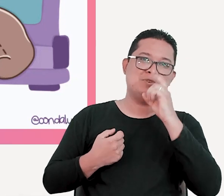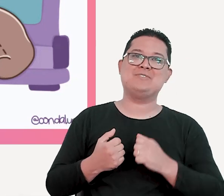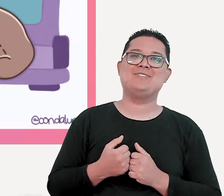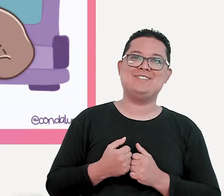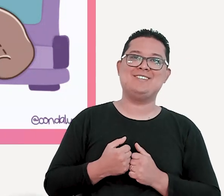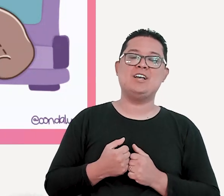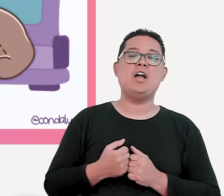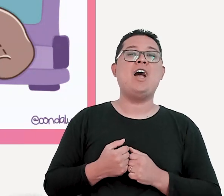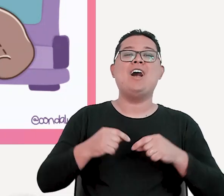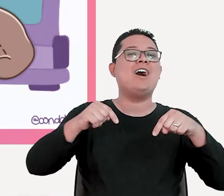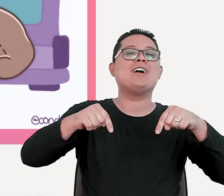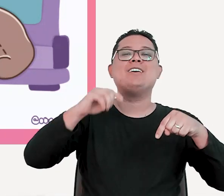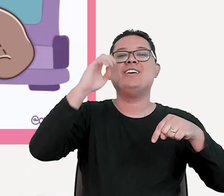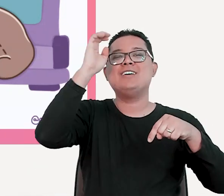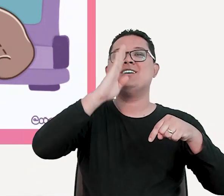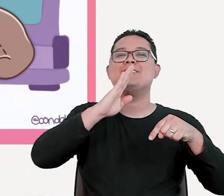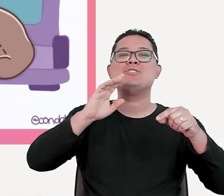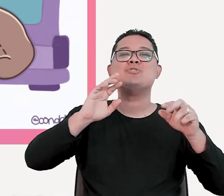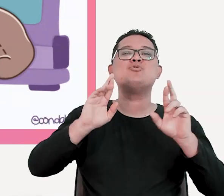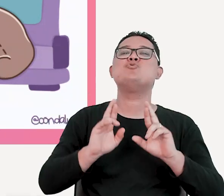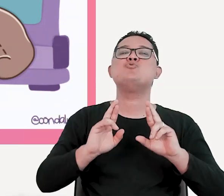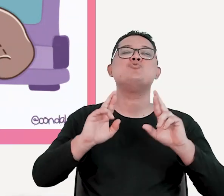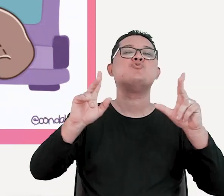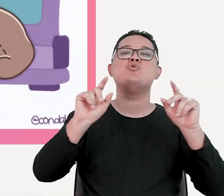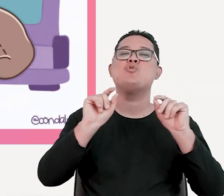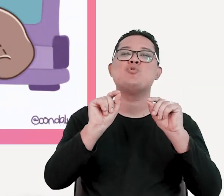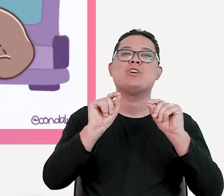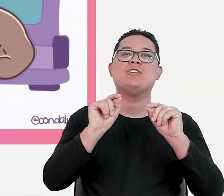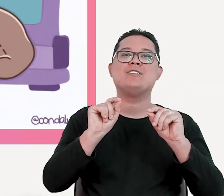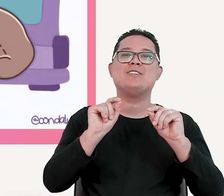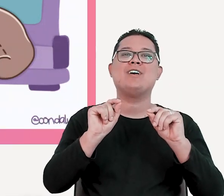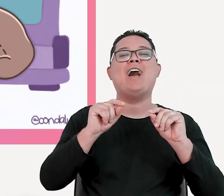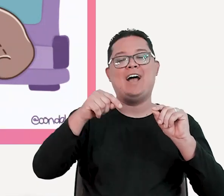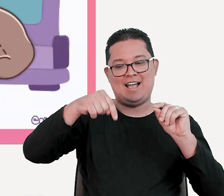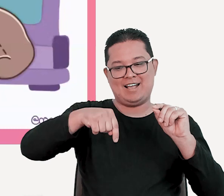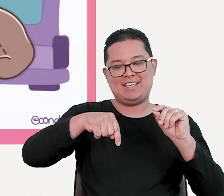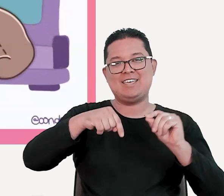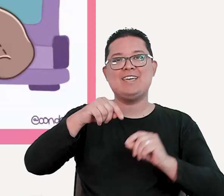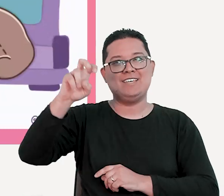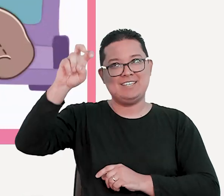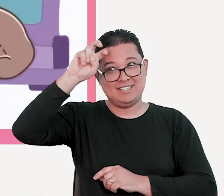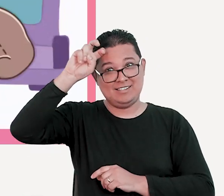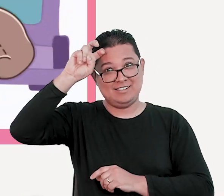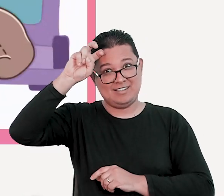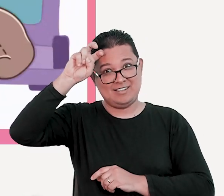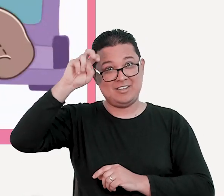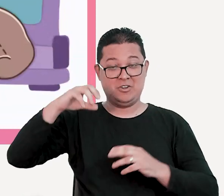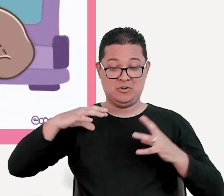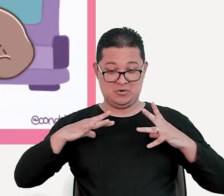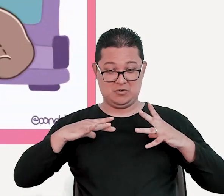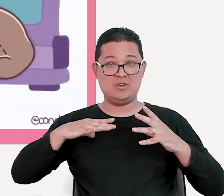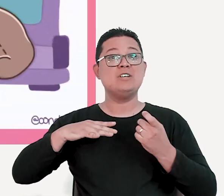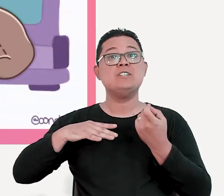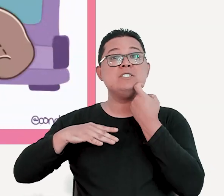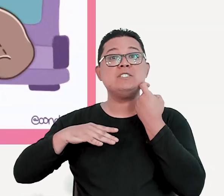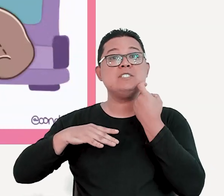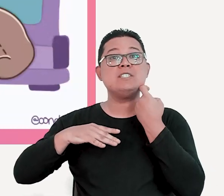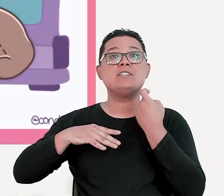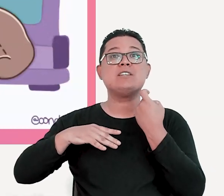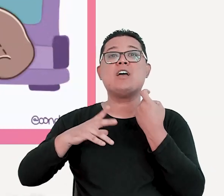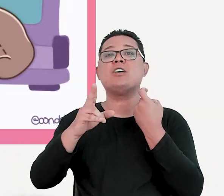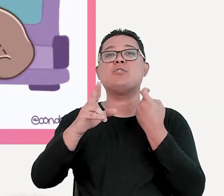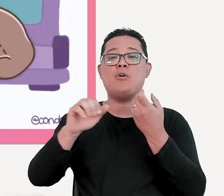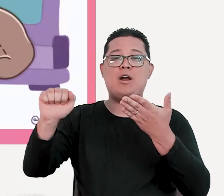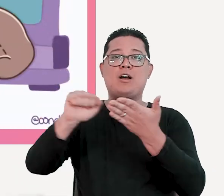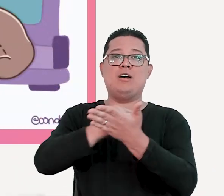gente não aproveita, entre aspas, esse feriado. Lá, não. Se o feriado cai no sábado, o feriado